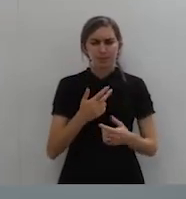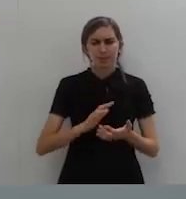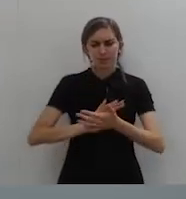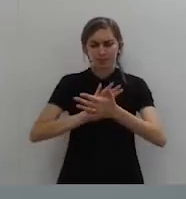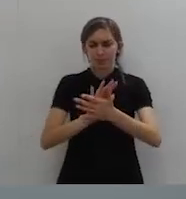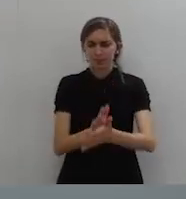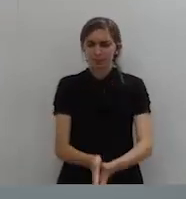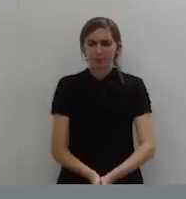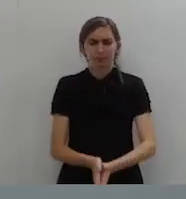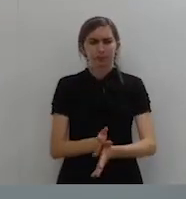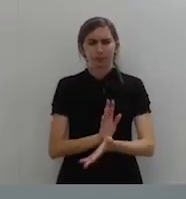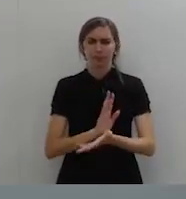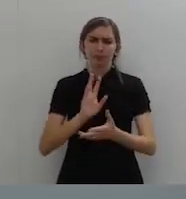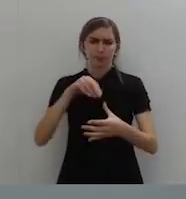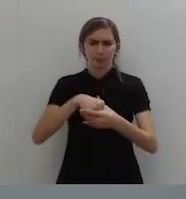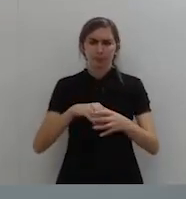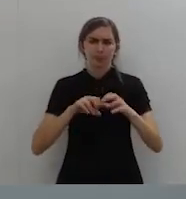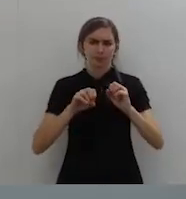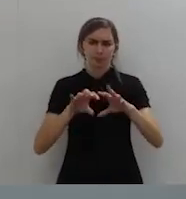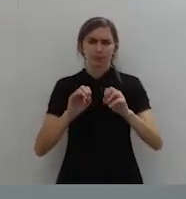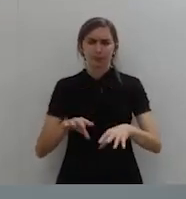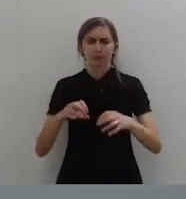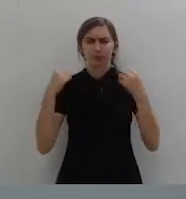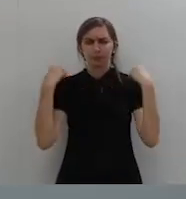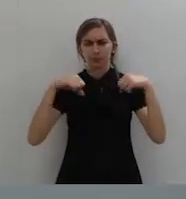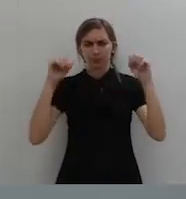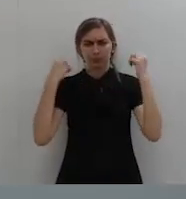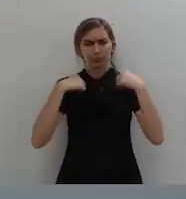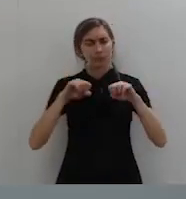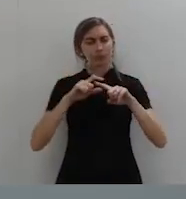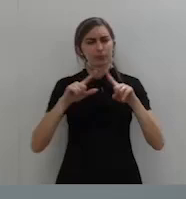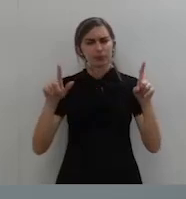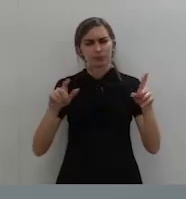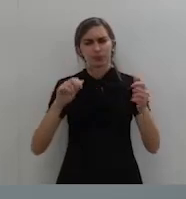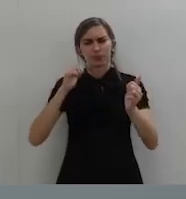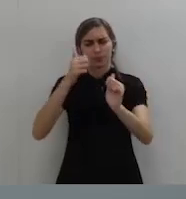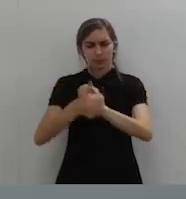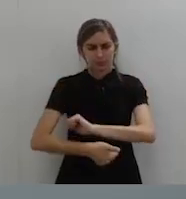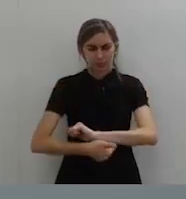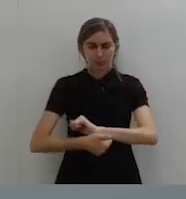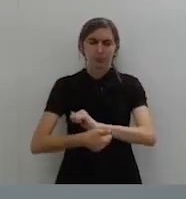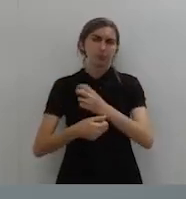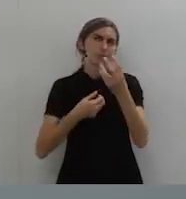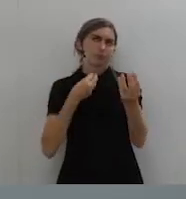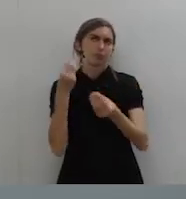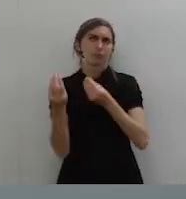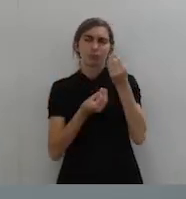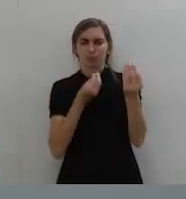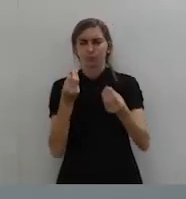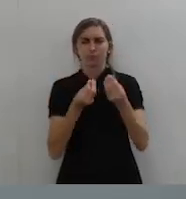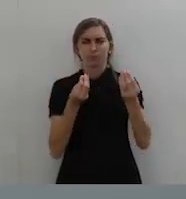ser excludente dentro da educação física, mas o esporte em si, esporte como